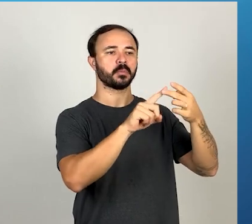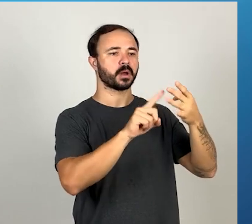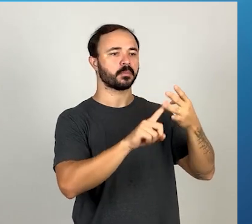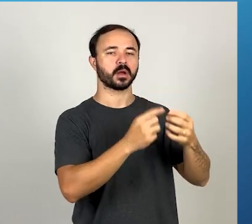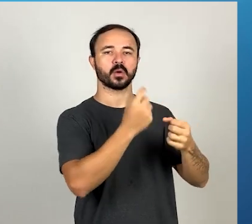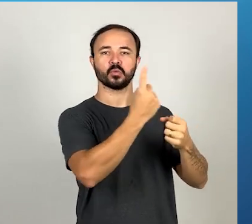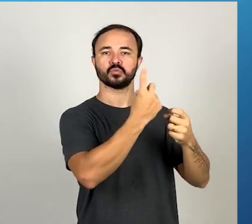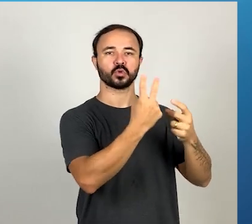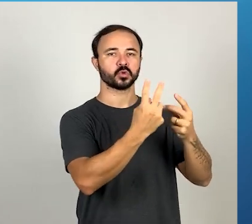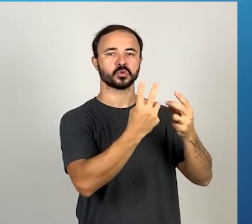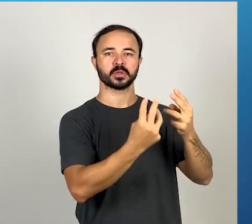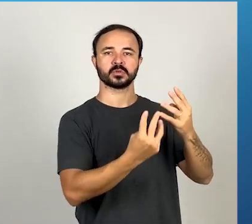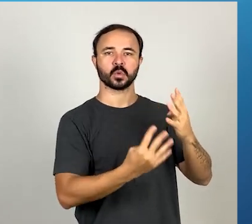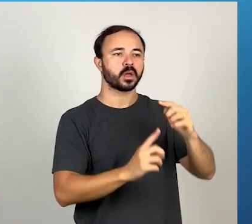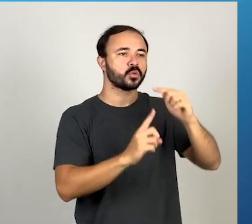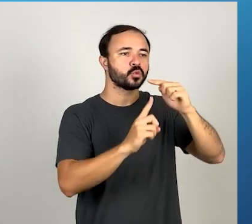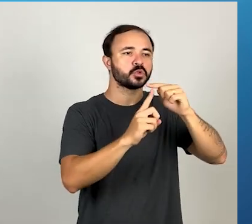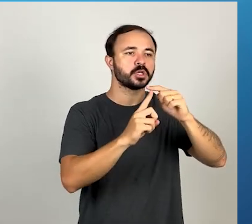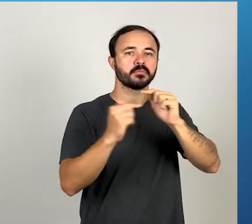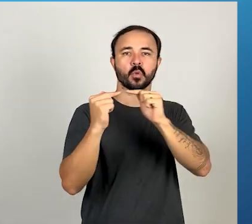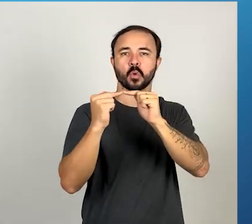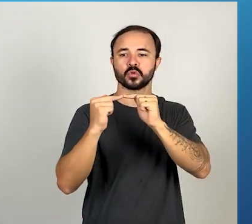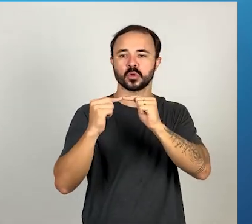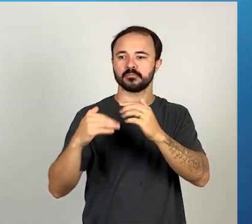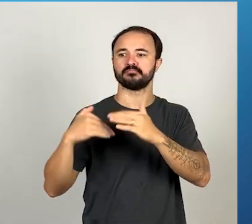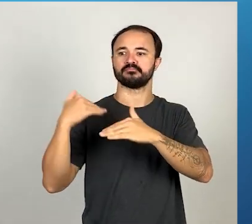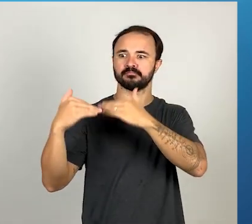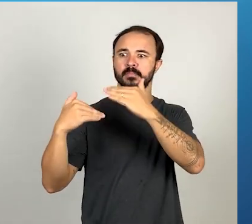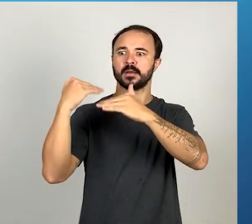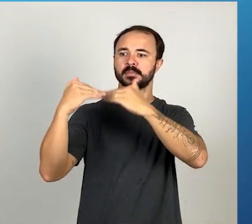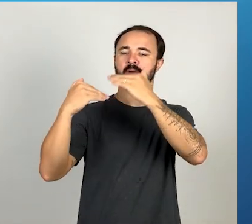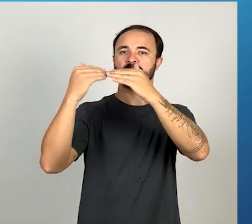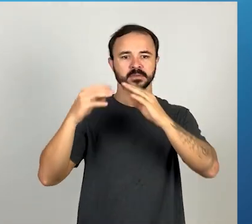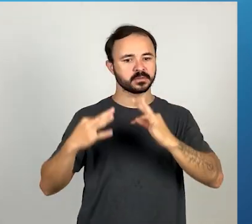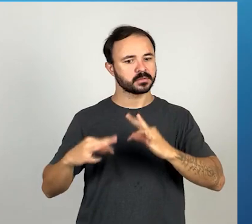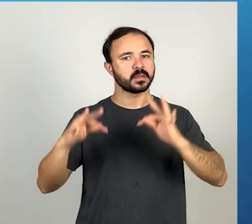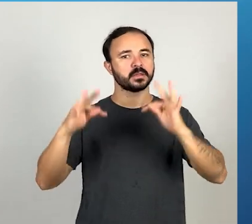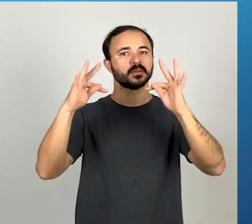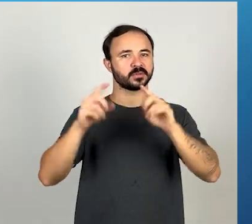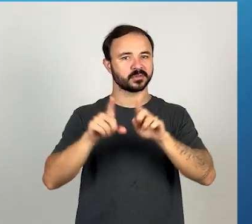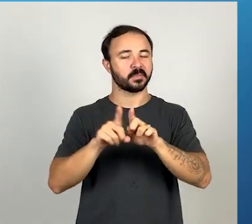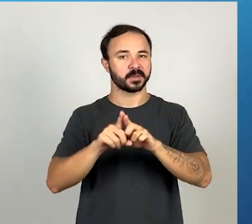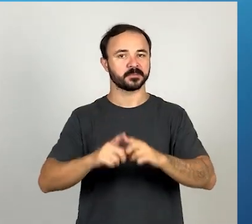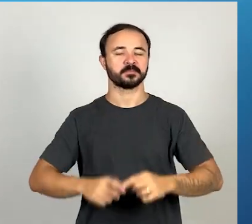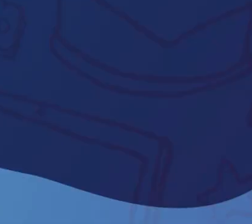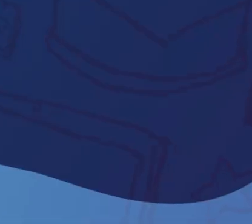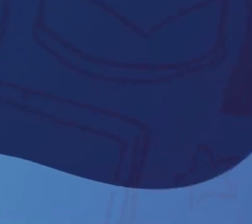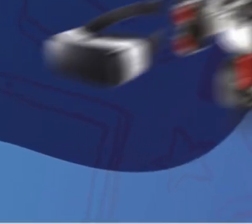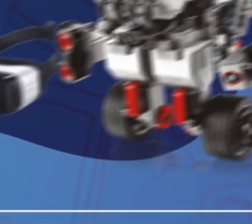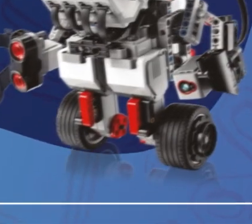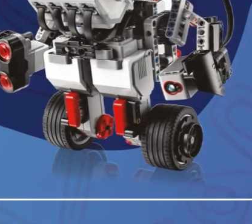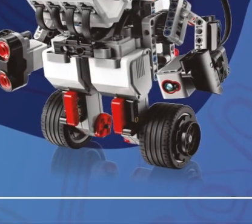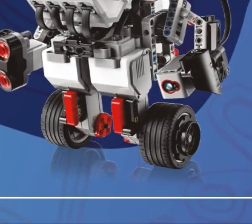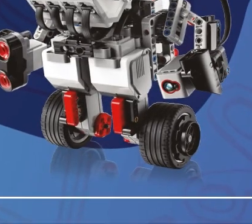Uno 4, que é o mais atual, que vão possibilitar mais abordagens, inclusive sem fio.